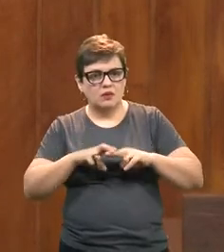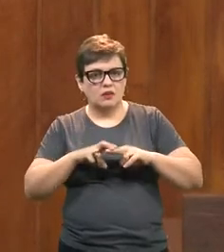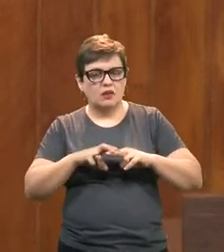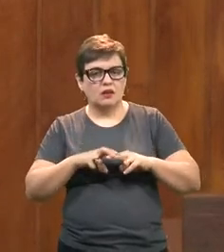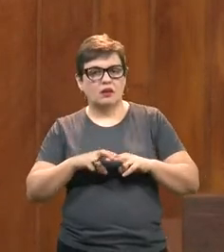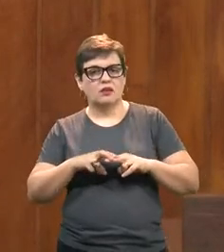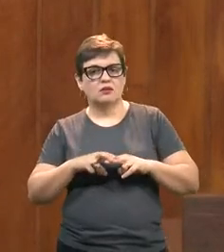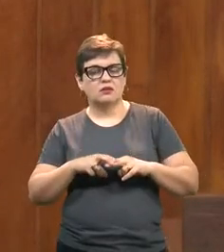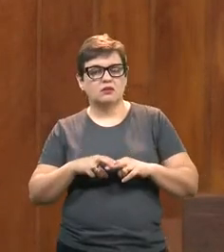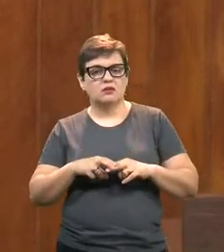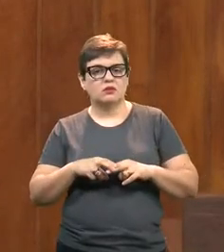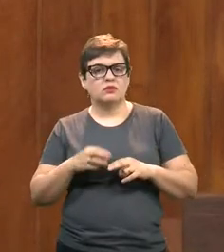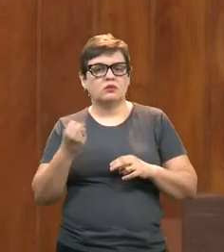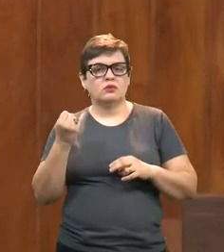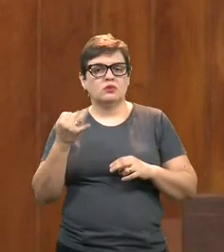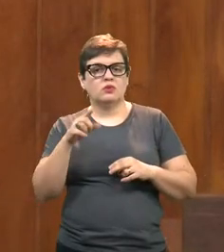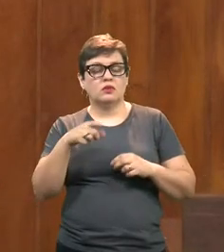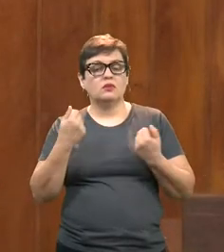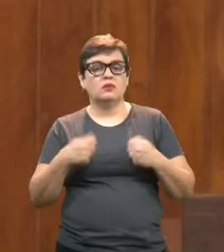slide, por favor.